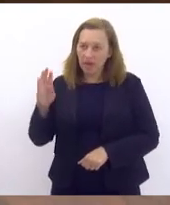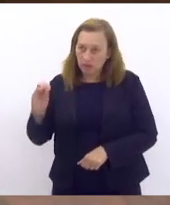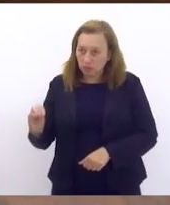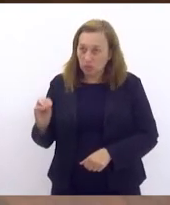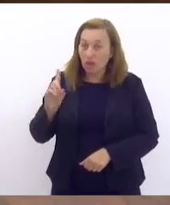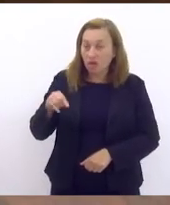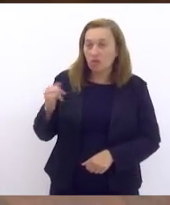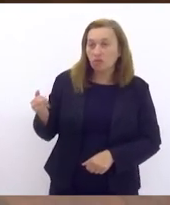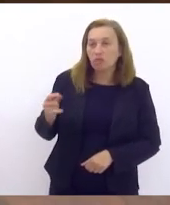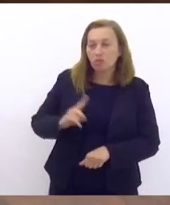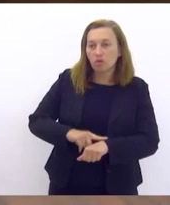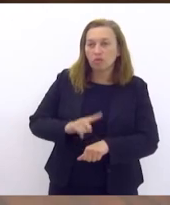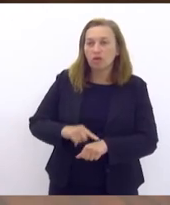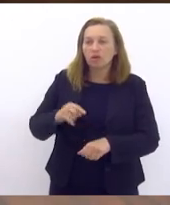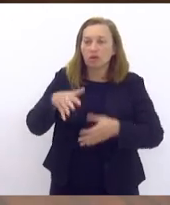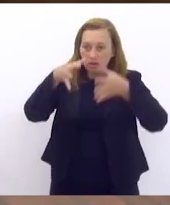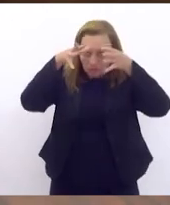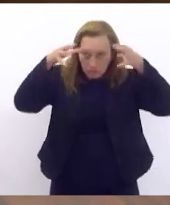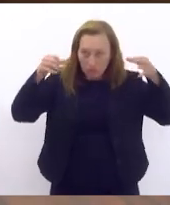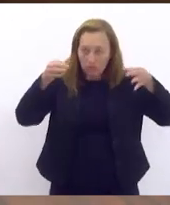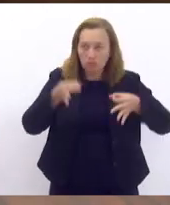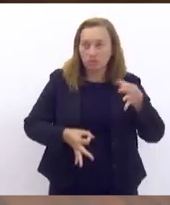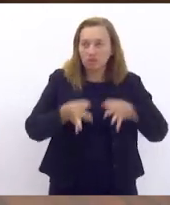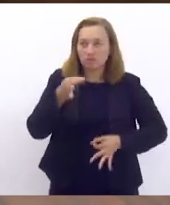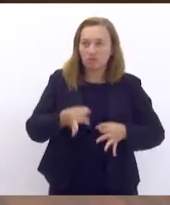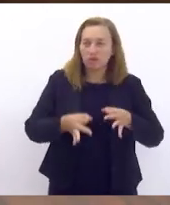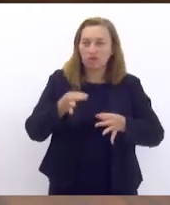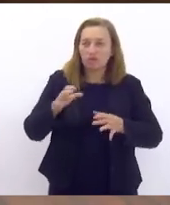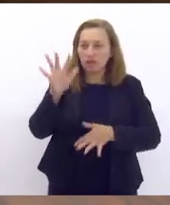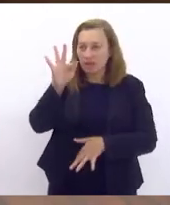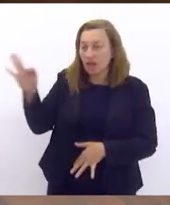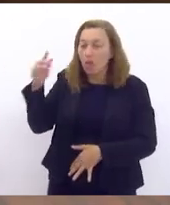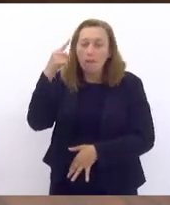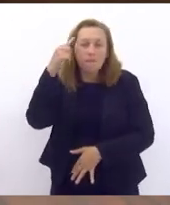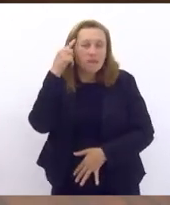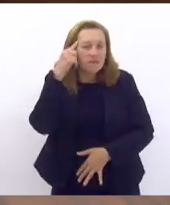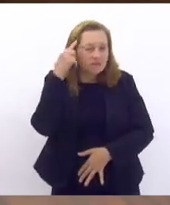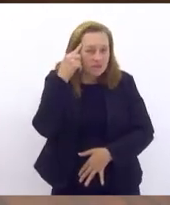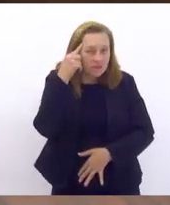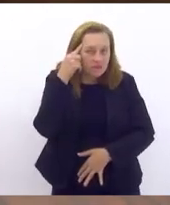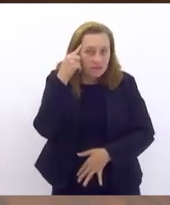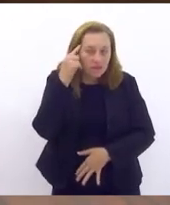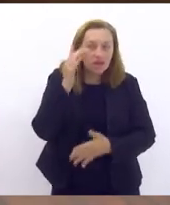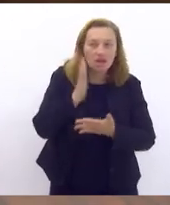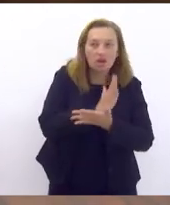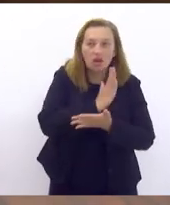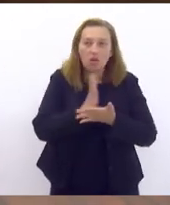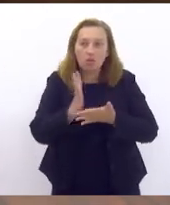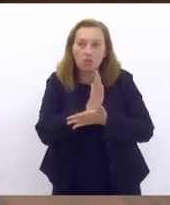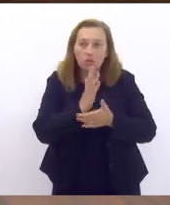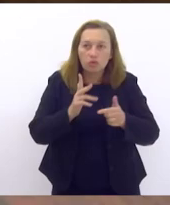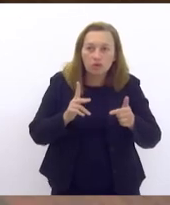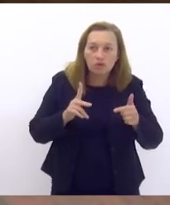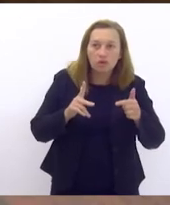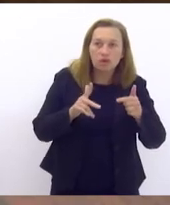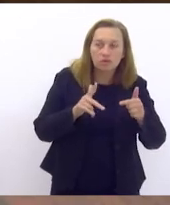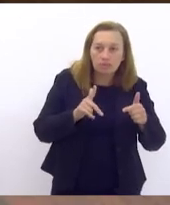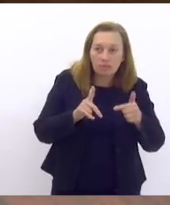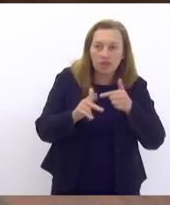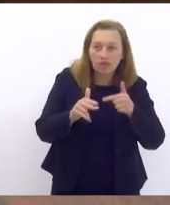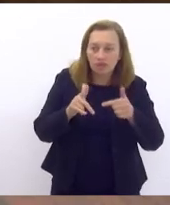momento do Supremo Tribunal Federal refletir muito com relação a algumas restrições do Rio de